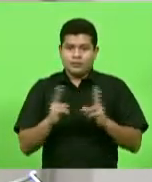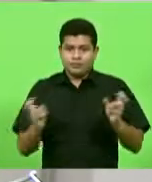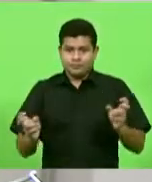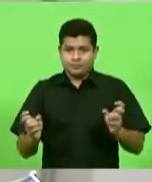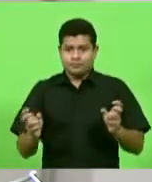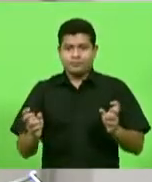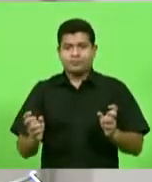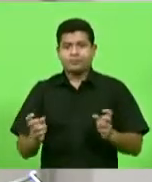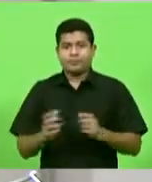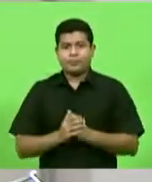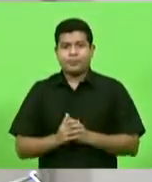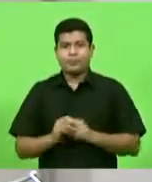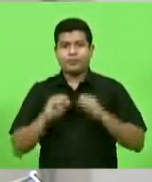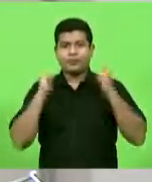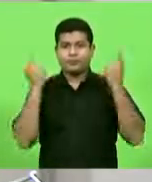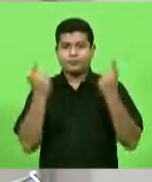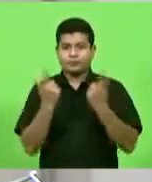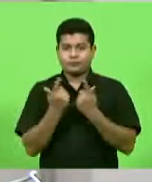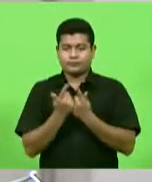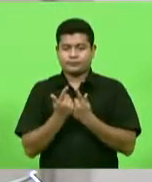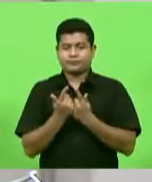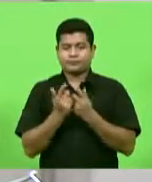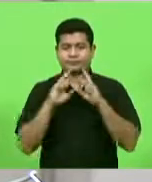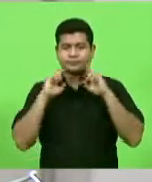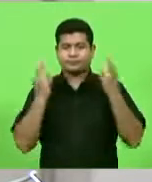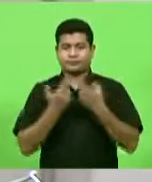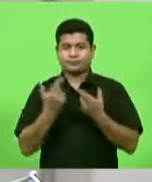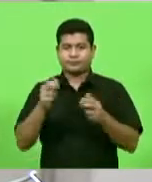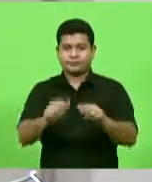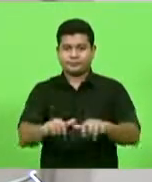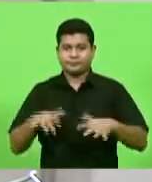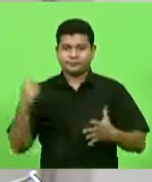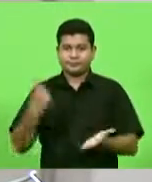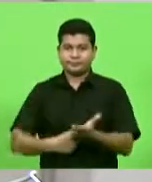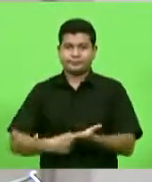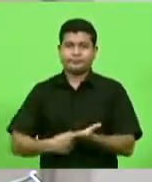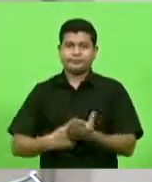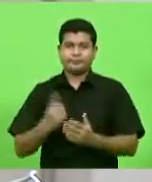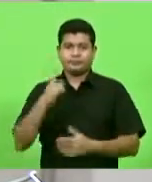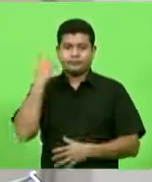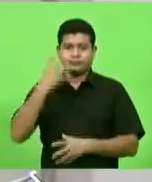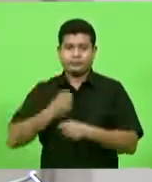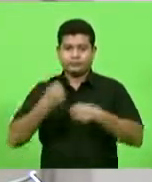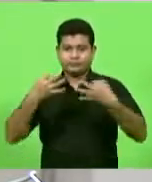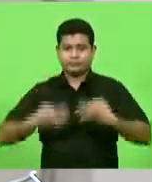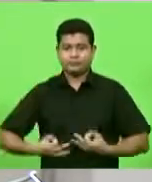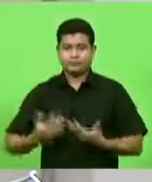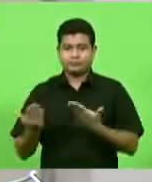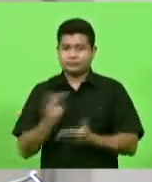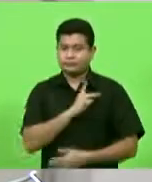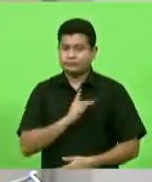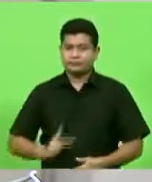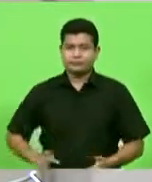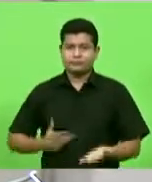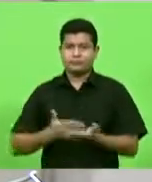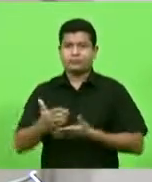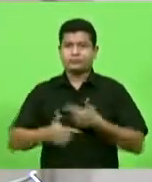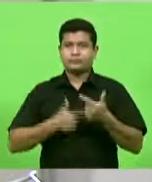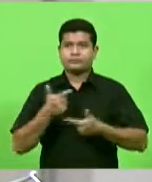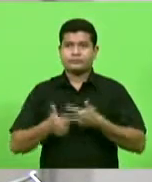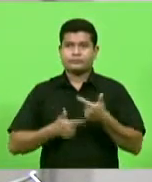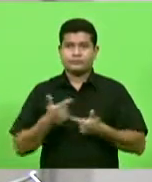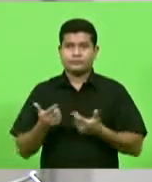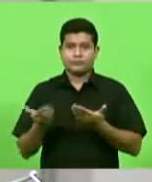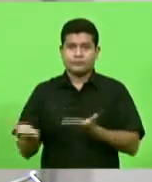reuniu-se a Assembleia Legislativa em sessão ordinária. Havendo quórum regimental, senhor presidente declarou abertos os trabalhos e